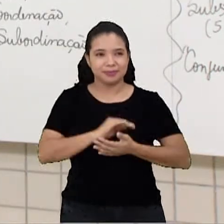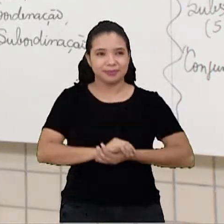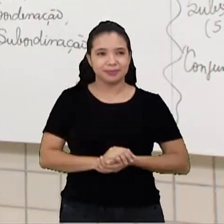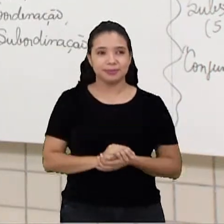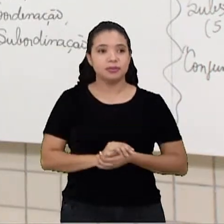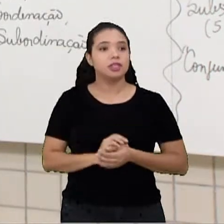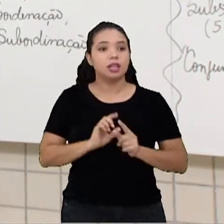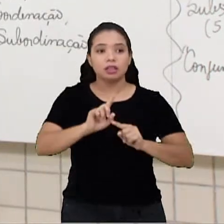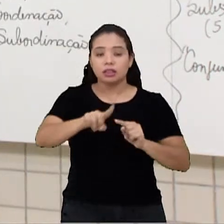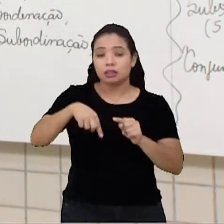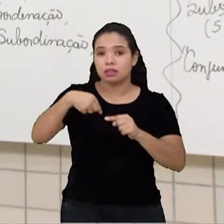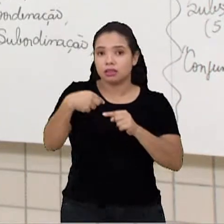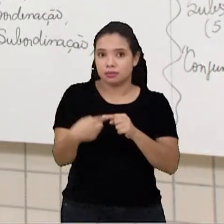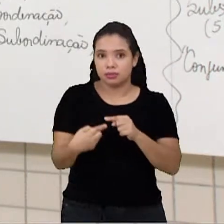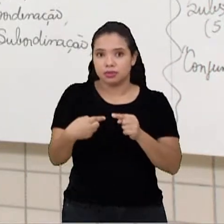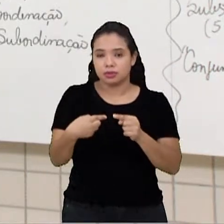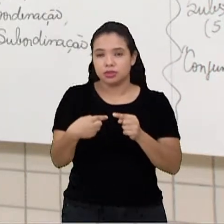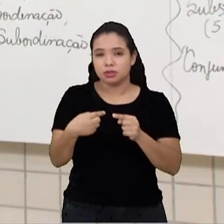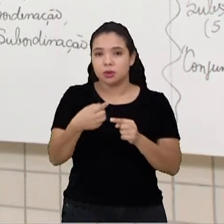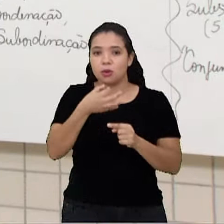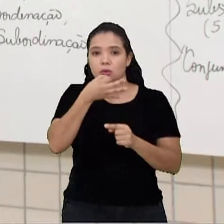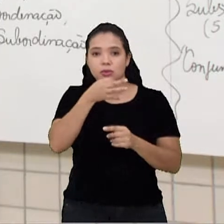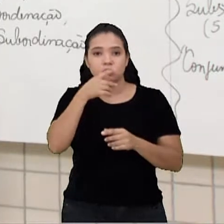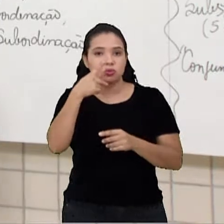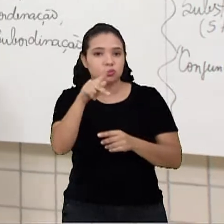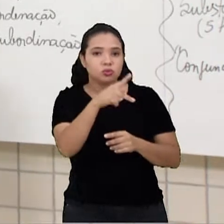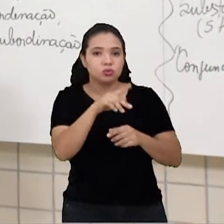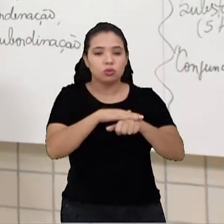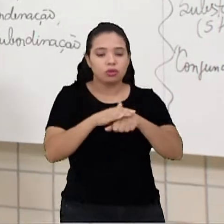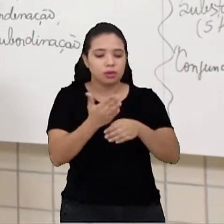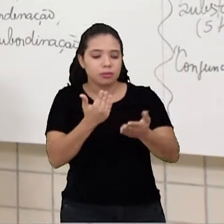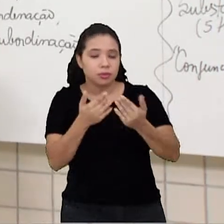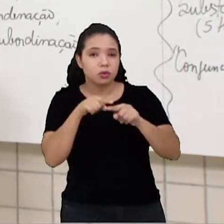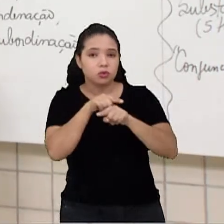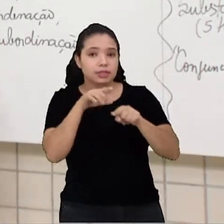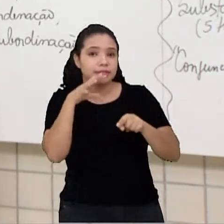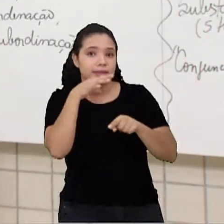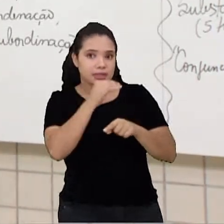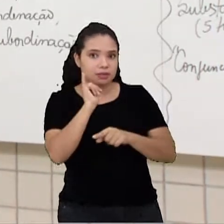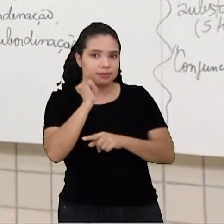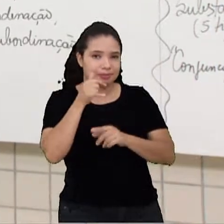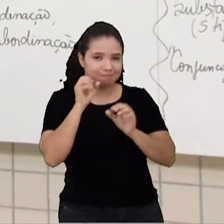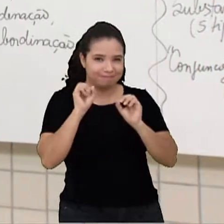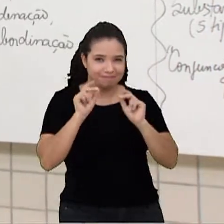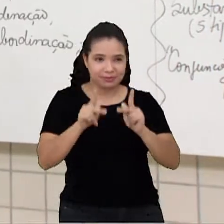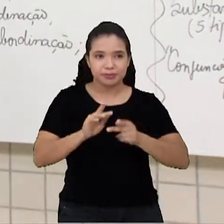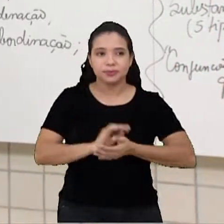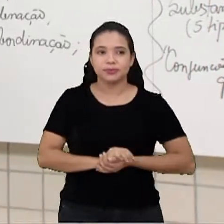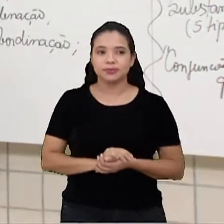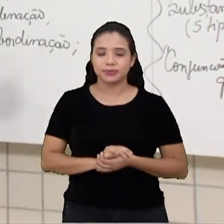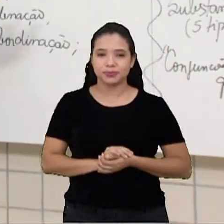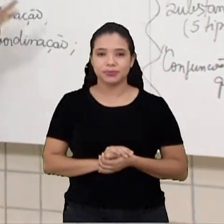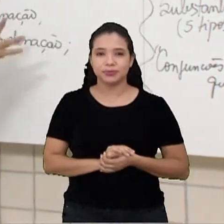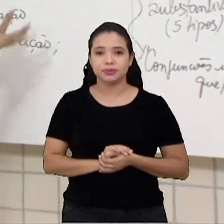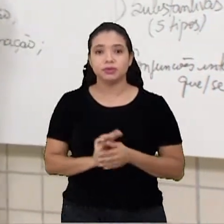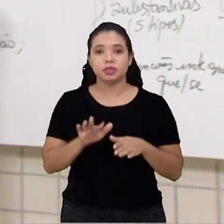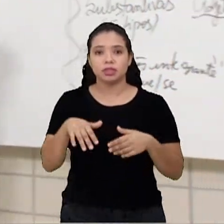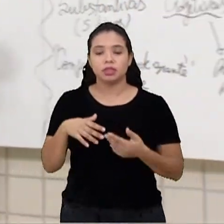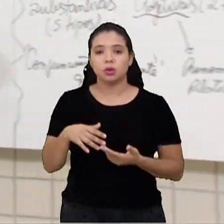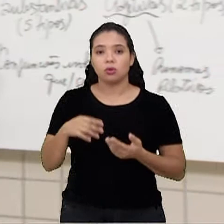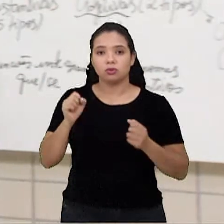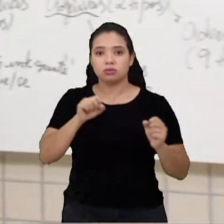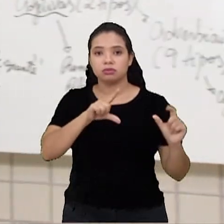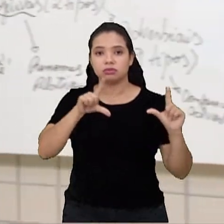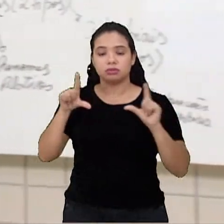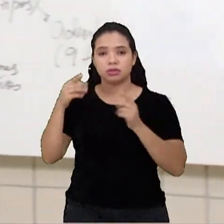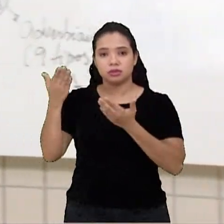bom? E depois comentem com sua família, seus amigos, o que vocês acharam desse conto. Então, vamos aqui para o quadro